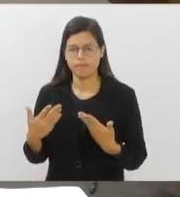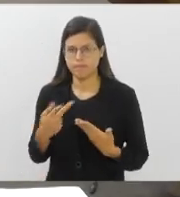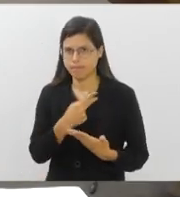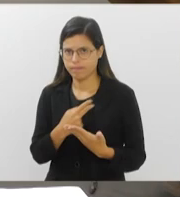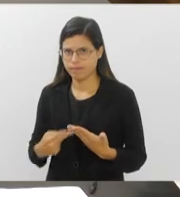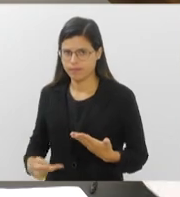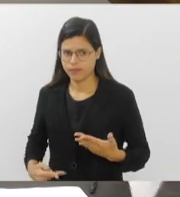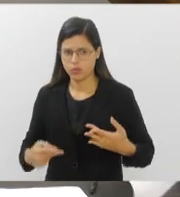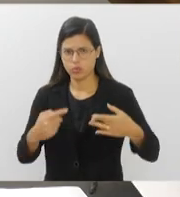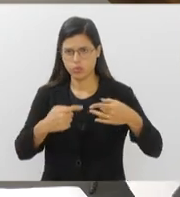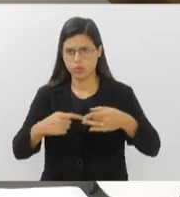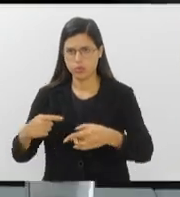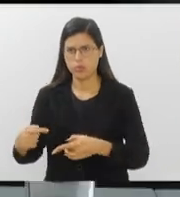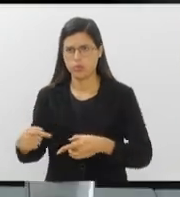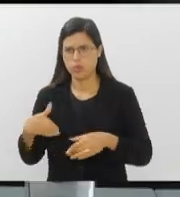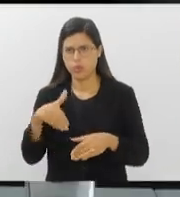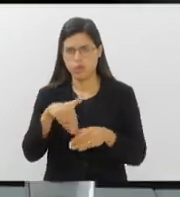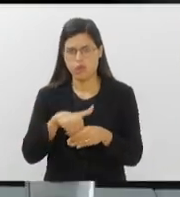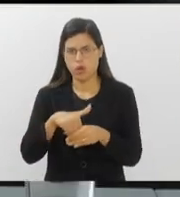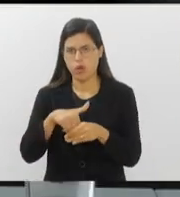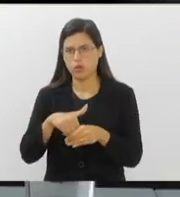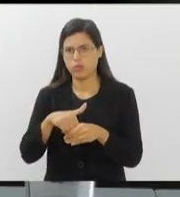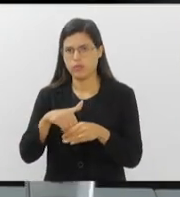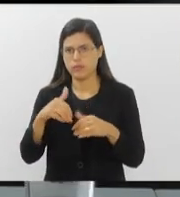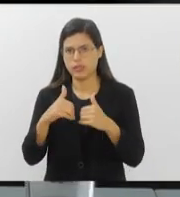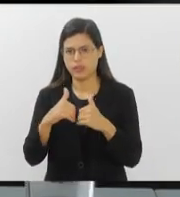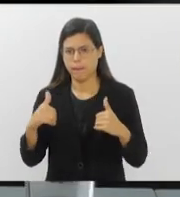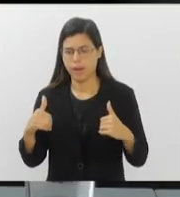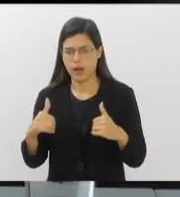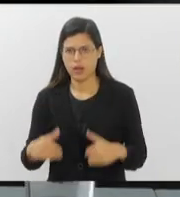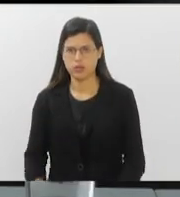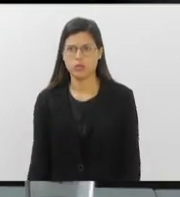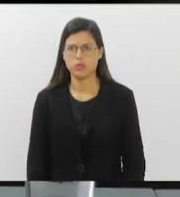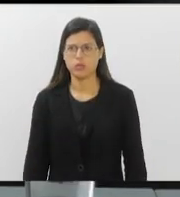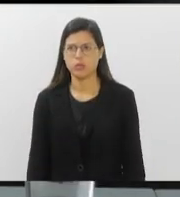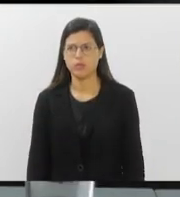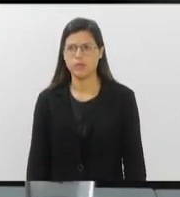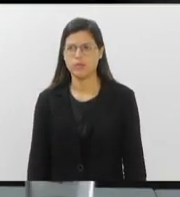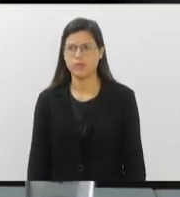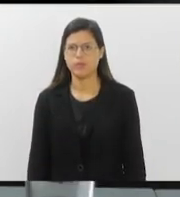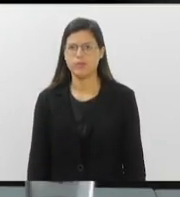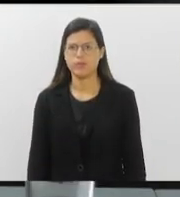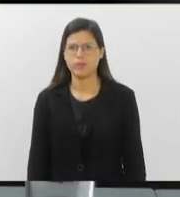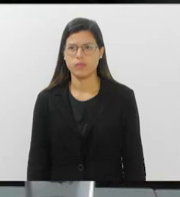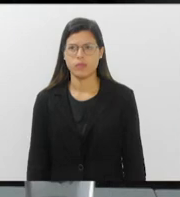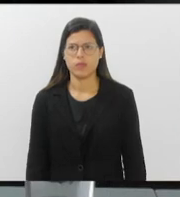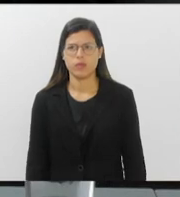apresentando um voto em separado. O autor do projeto